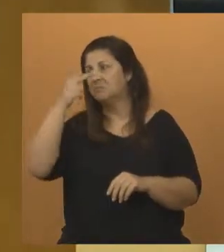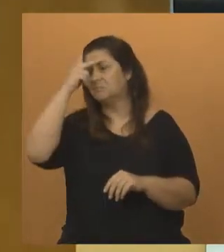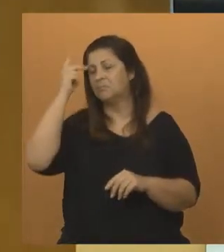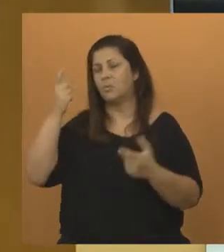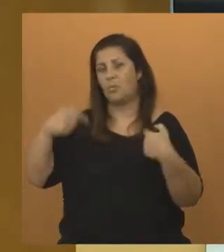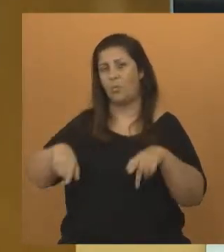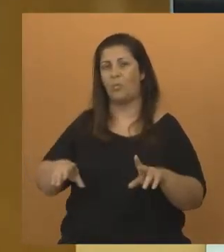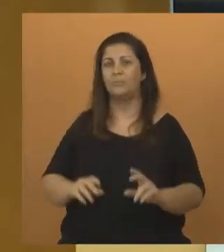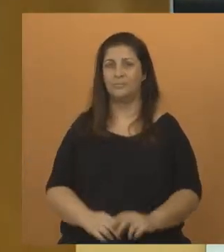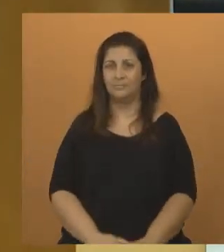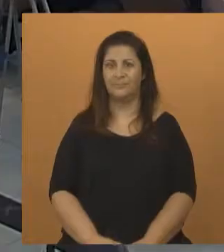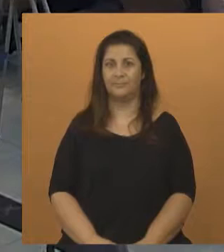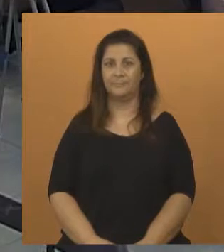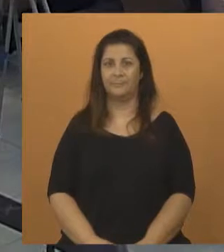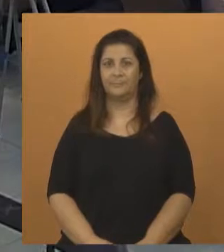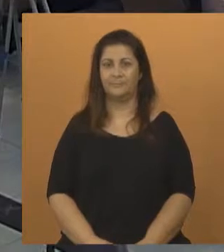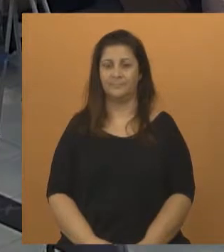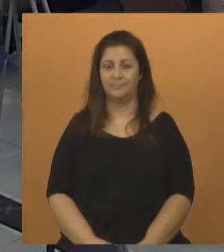sentido contrário.